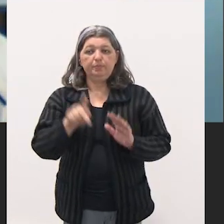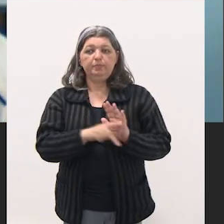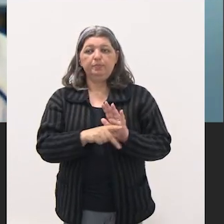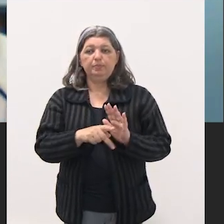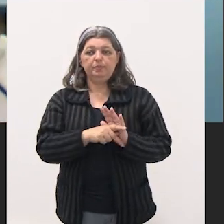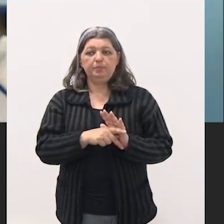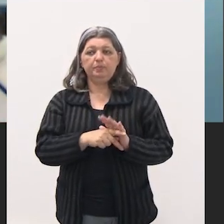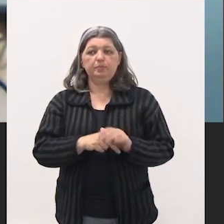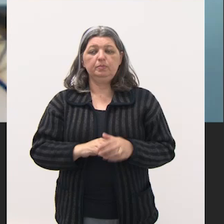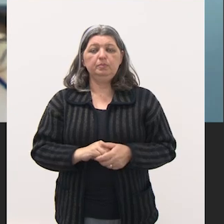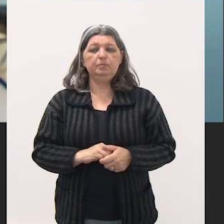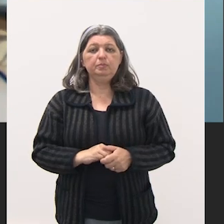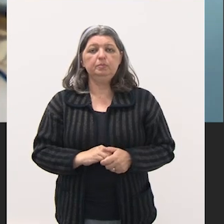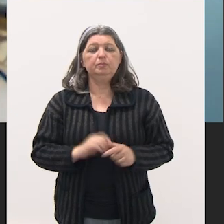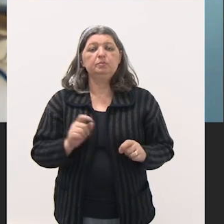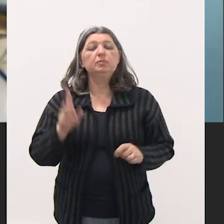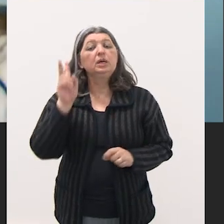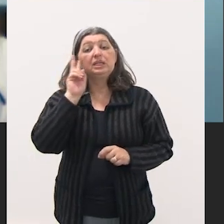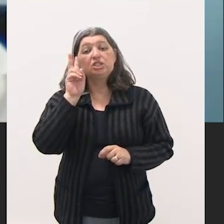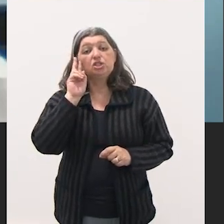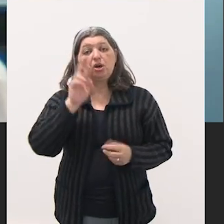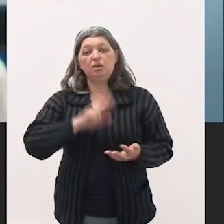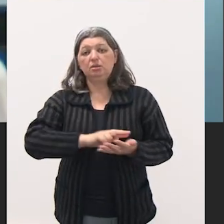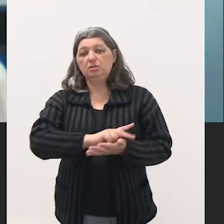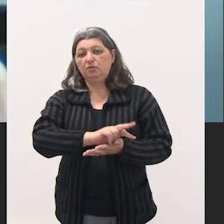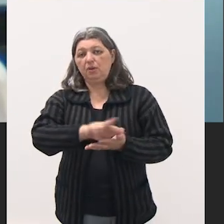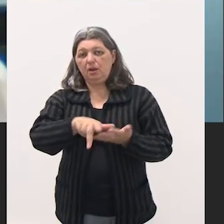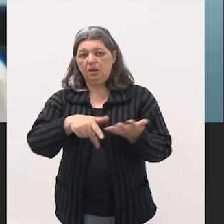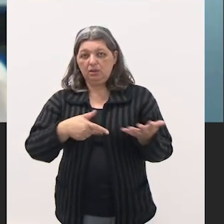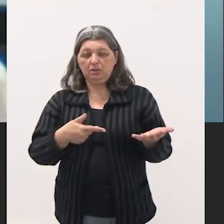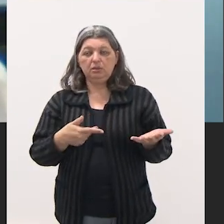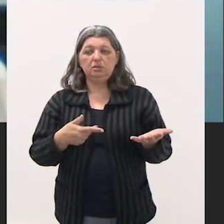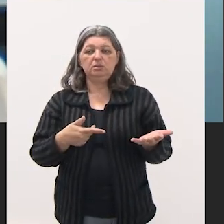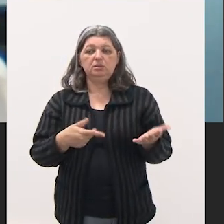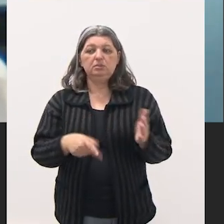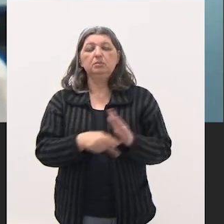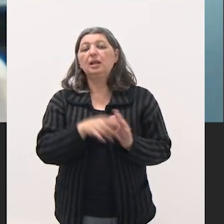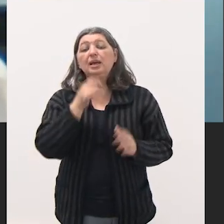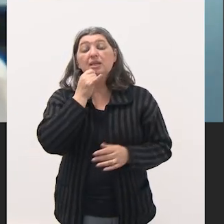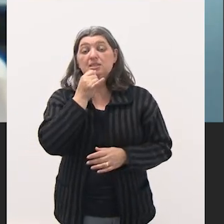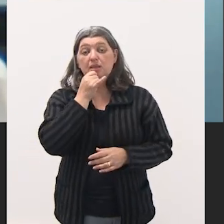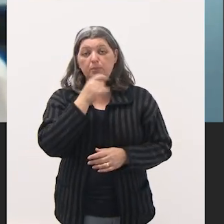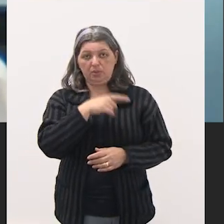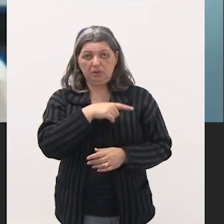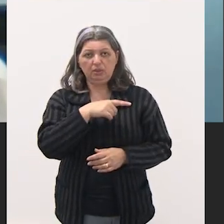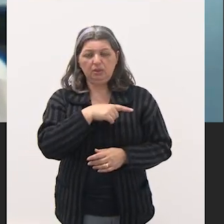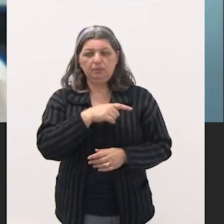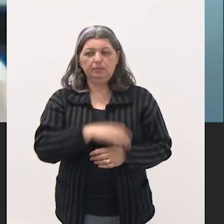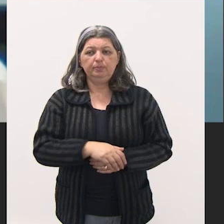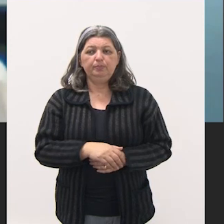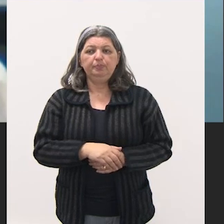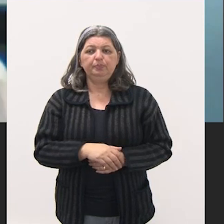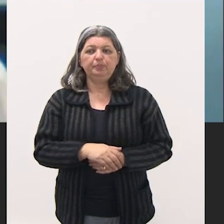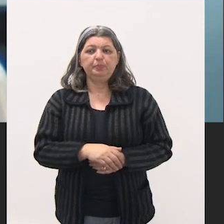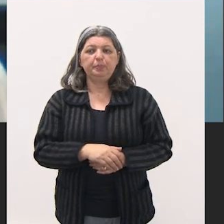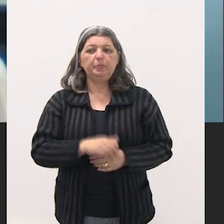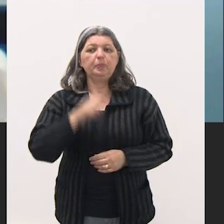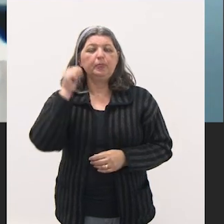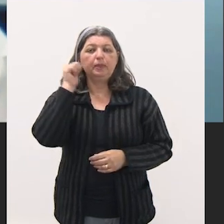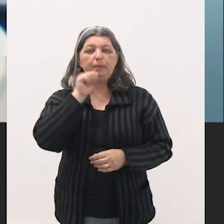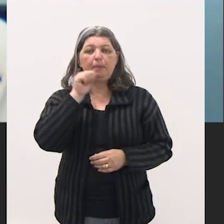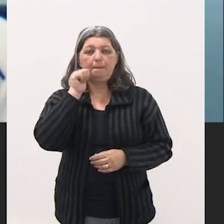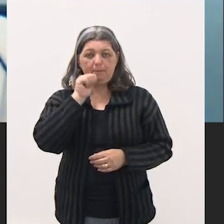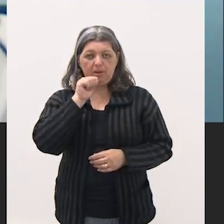histórias. Tem muitas histórias, e tem uma história, por exemplo, que eu tenho de uma paciente que eu